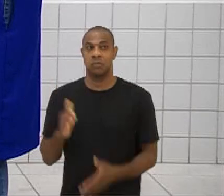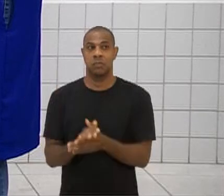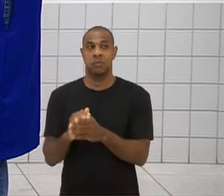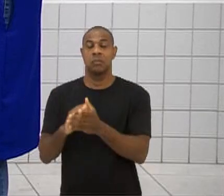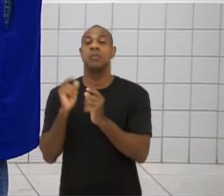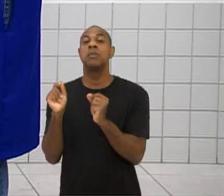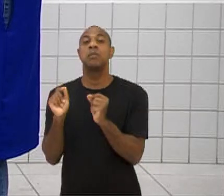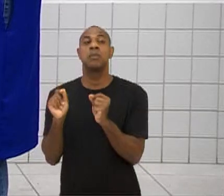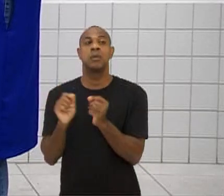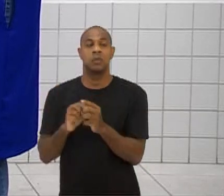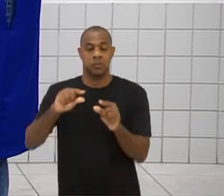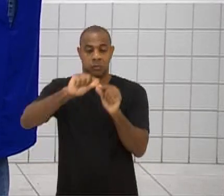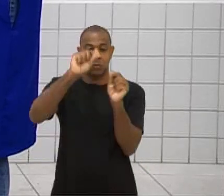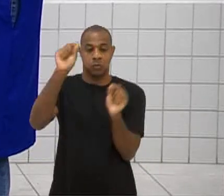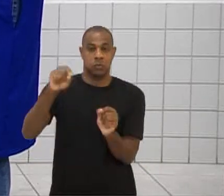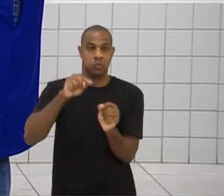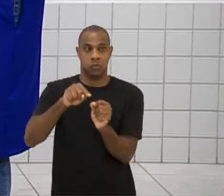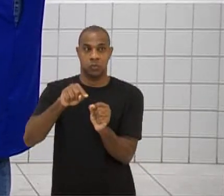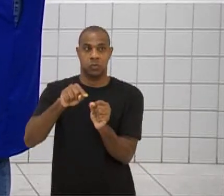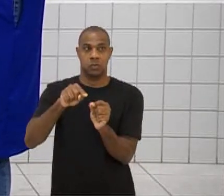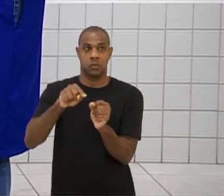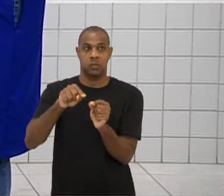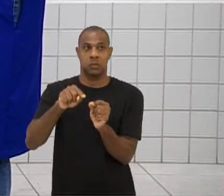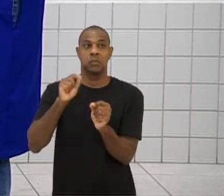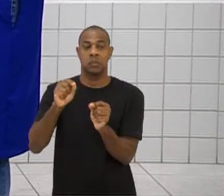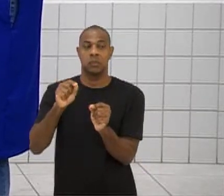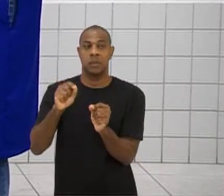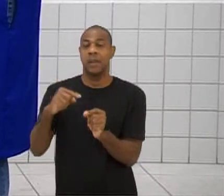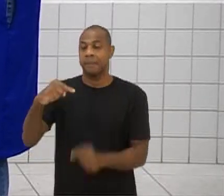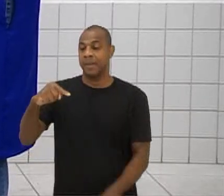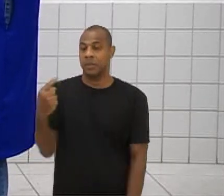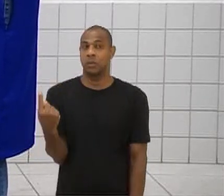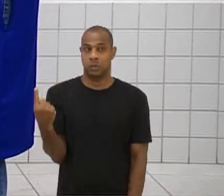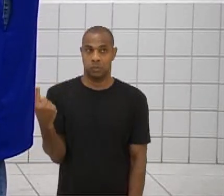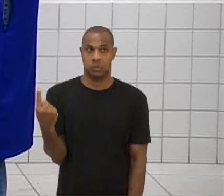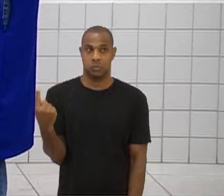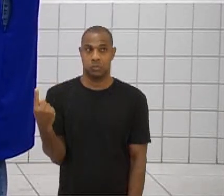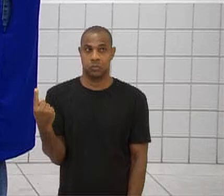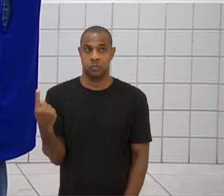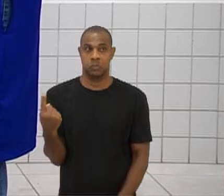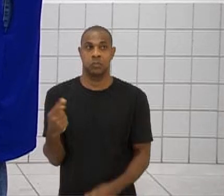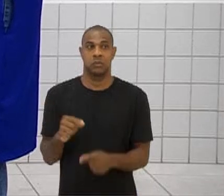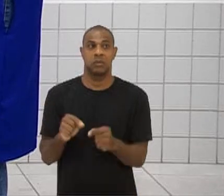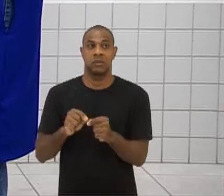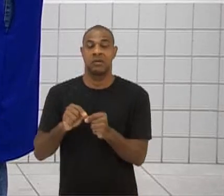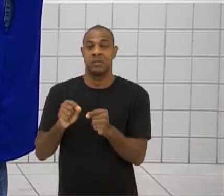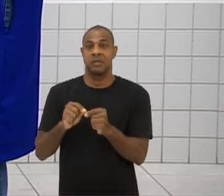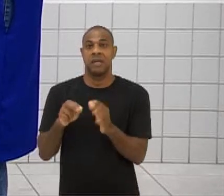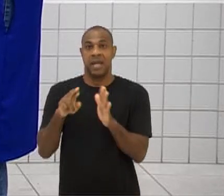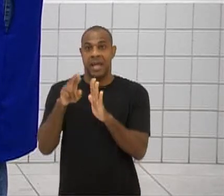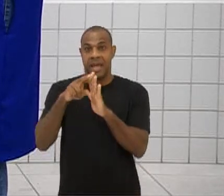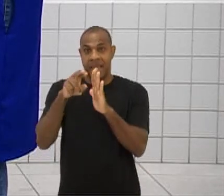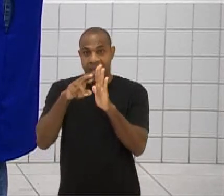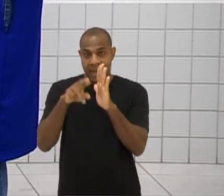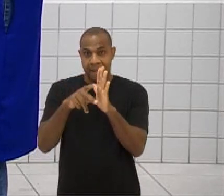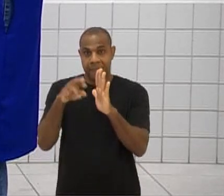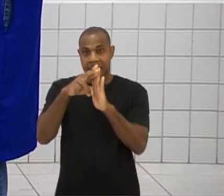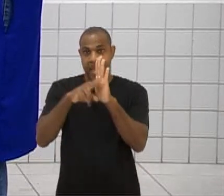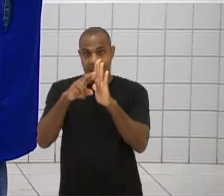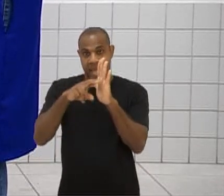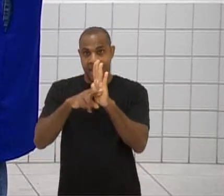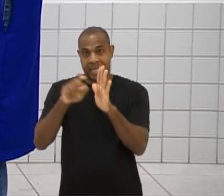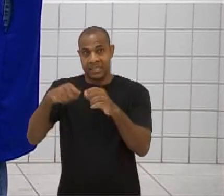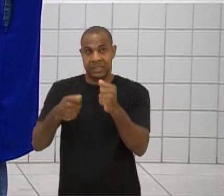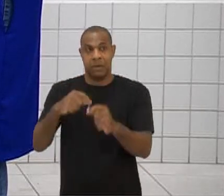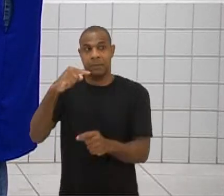do nosso arco só chega a -1. Fazendo de novo as continhas, regra de sinal, menos com menos, 3